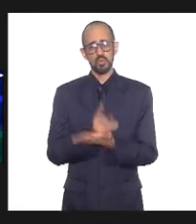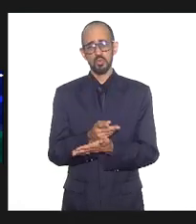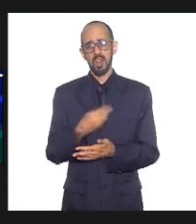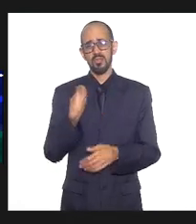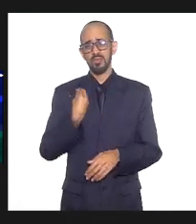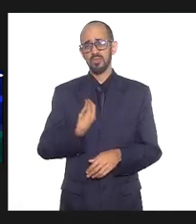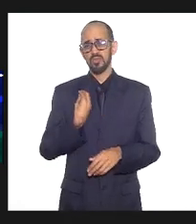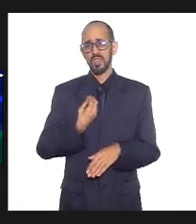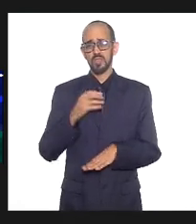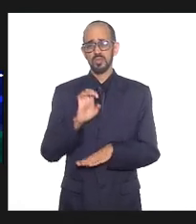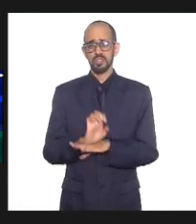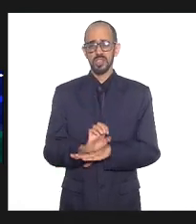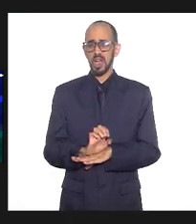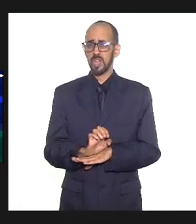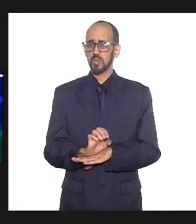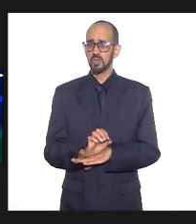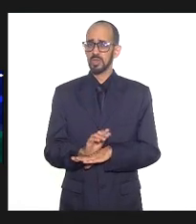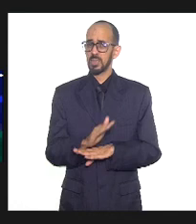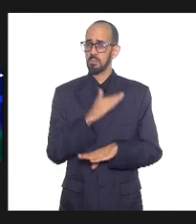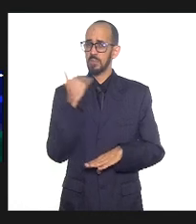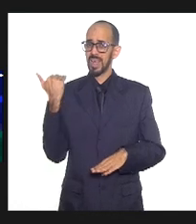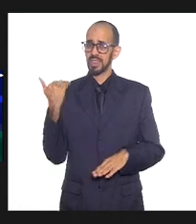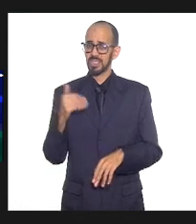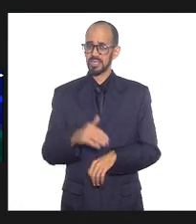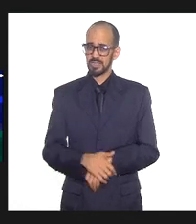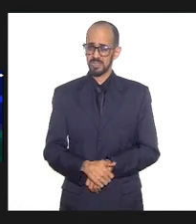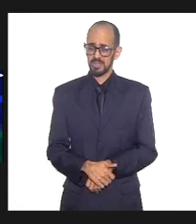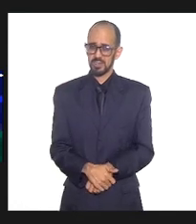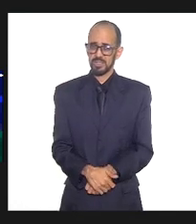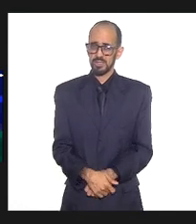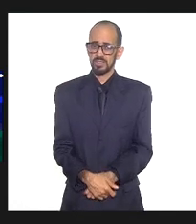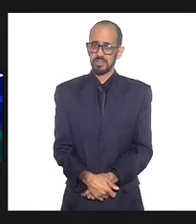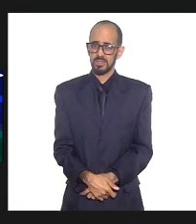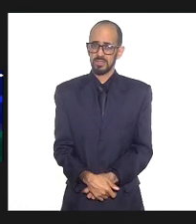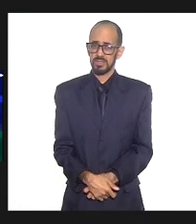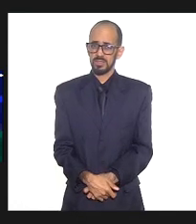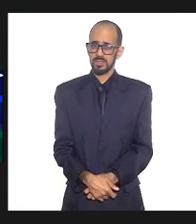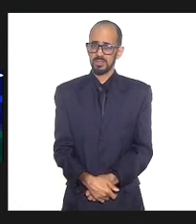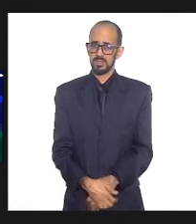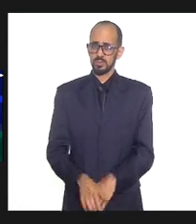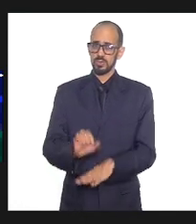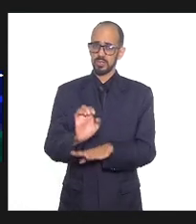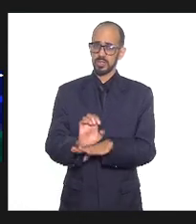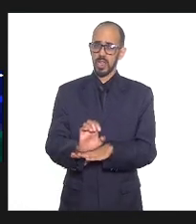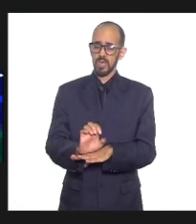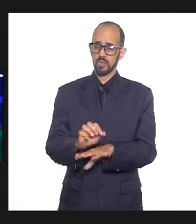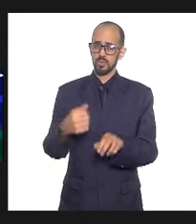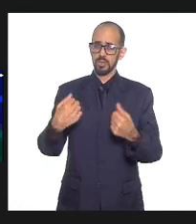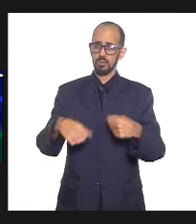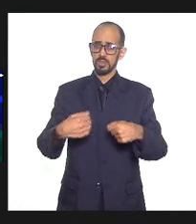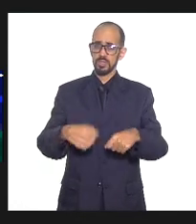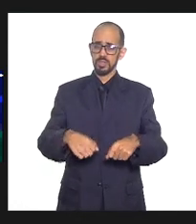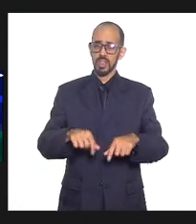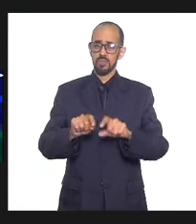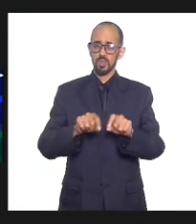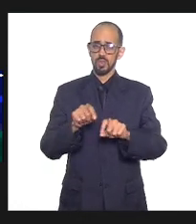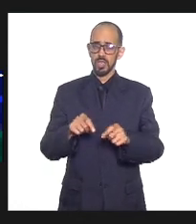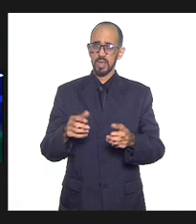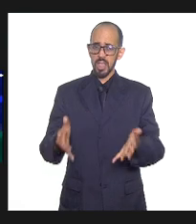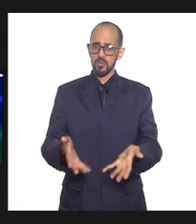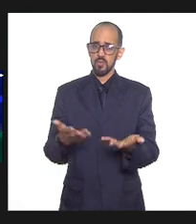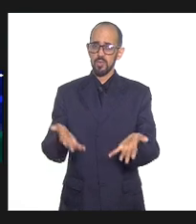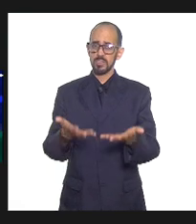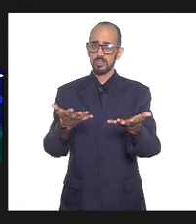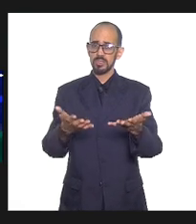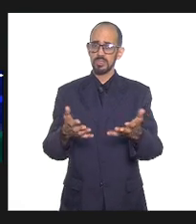num Estado que está matando desse jeito. Num Estado que deveria estar incentivando a área